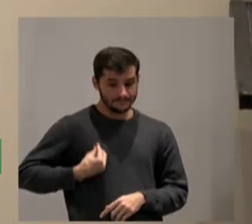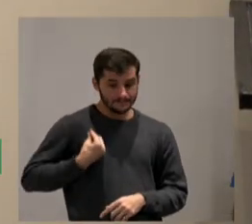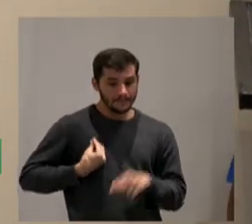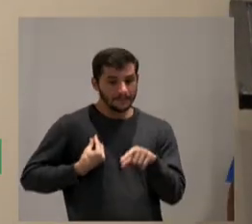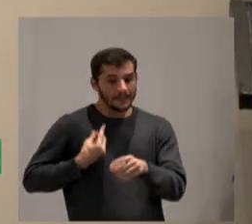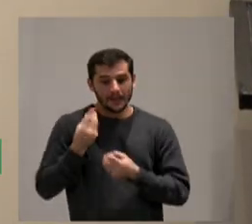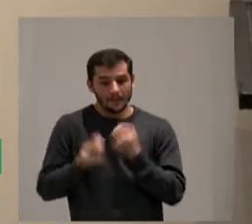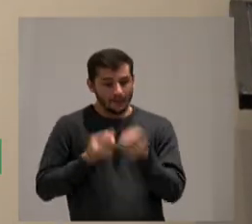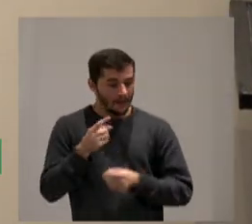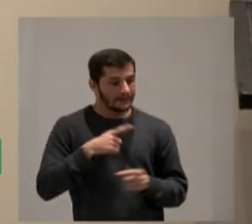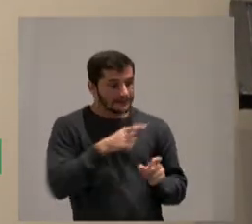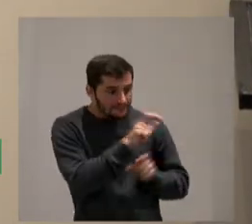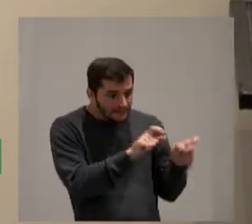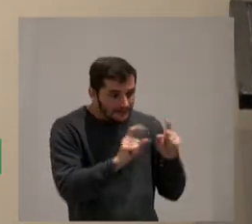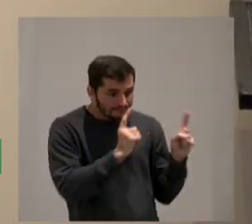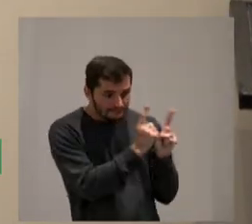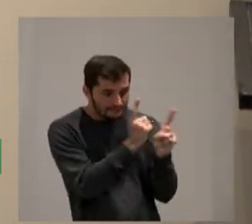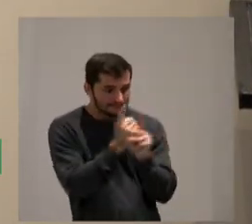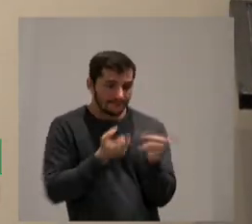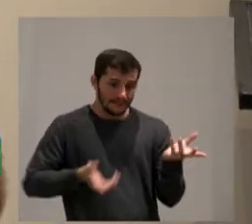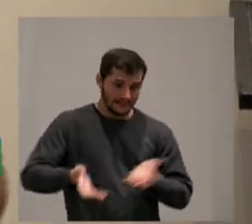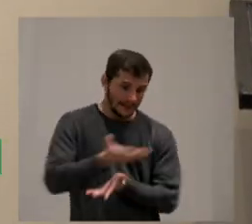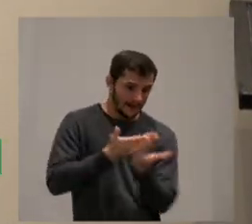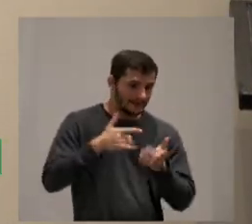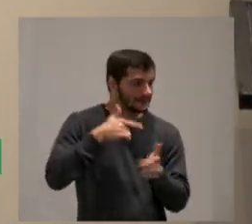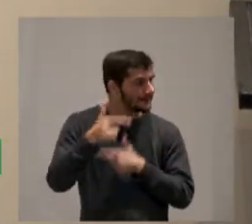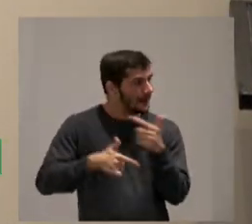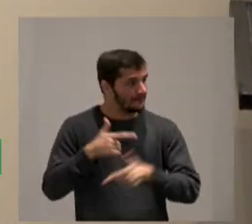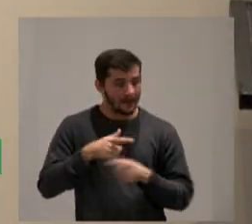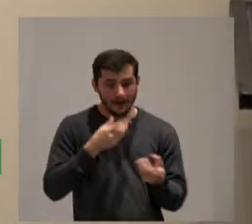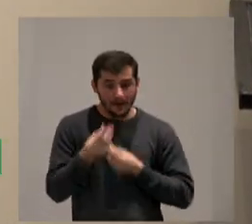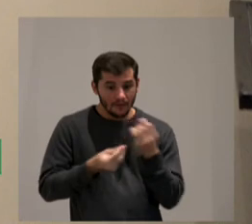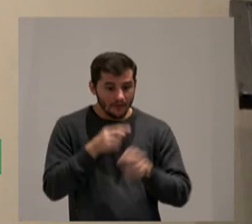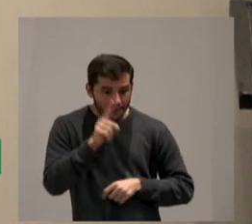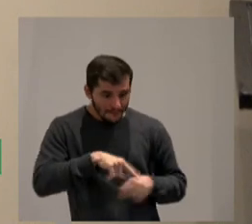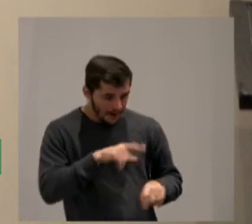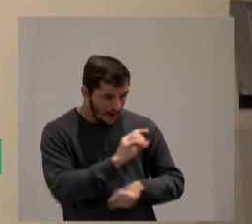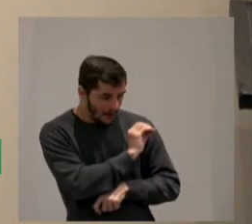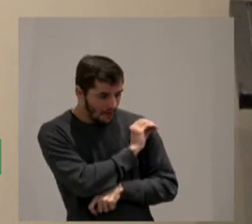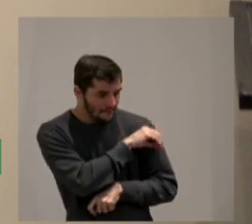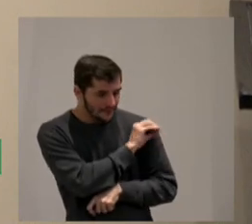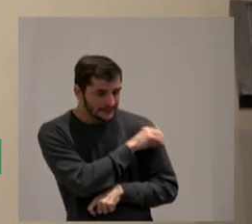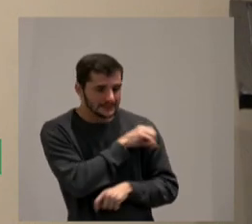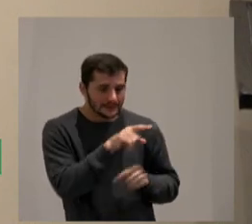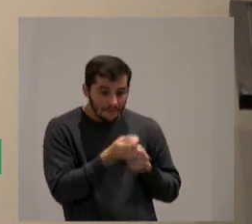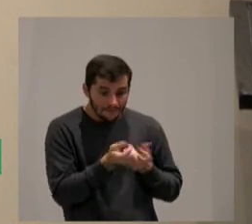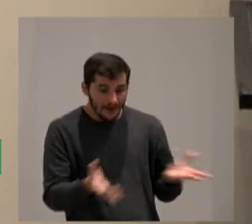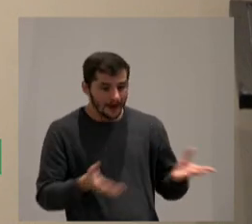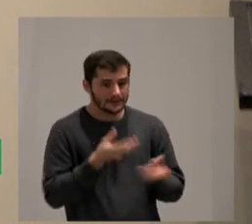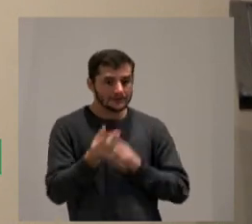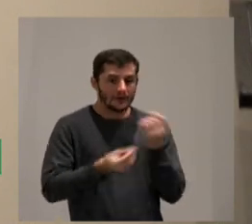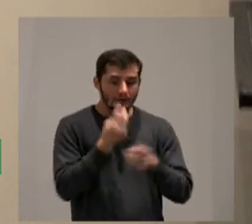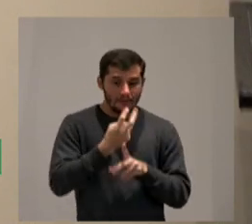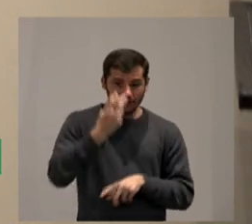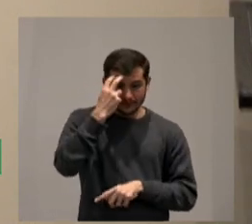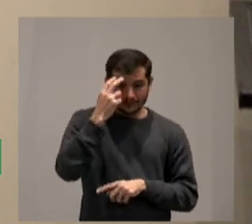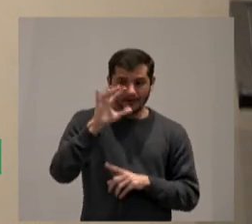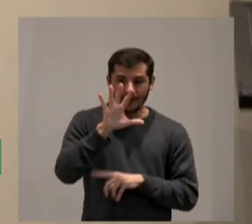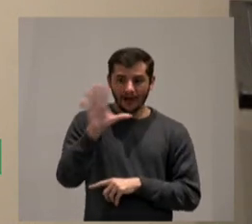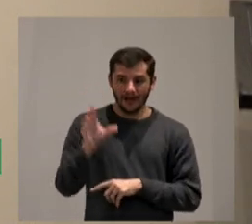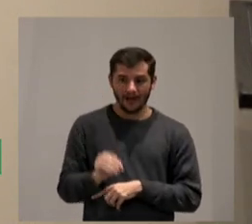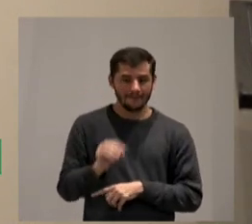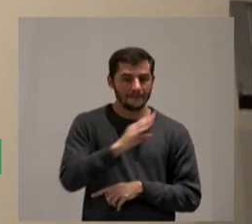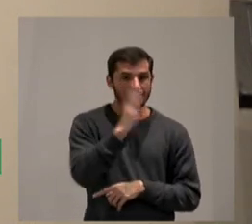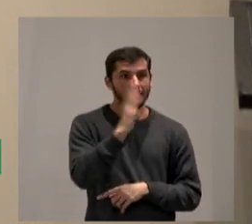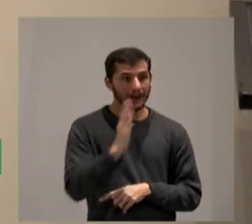nossos encontros e nos nossos ensaios, a gente trabalha o fortalecimento da identidade cultural afro-brasileira, porque a gente faz cultura afro-brasileira.